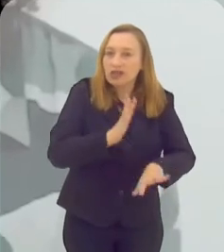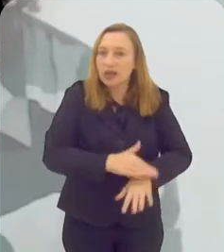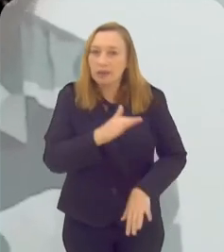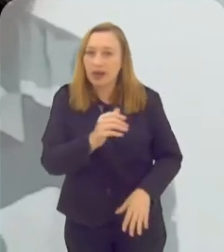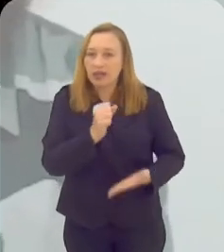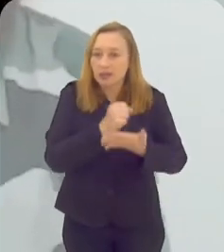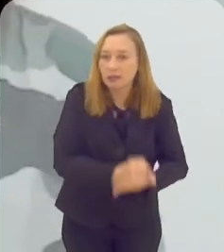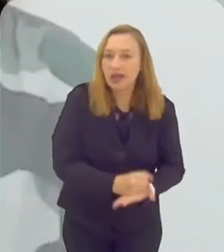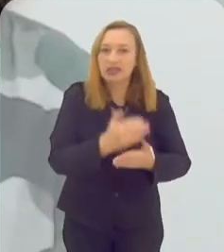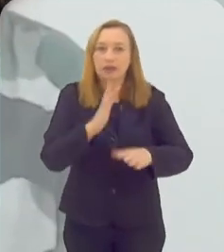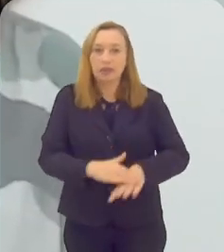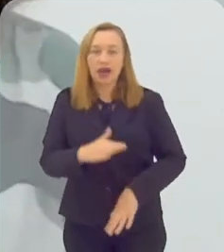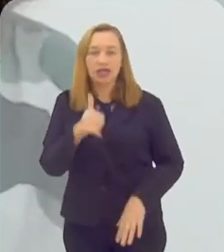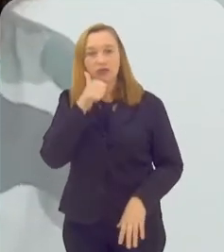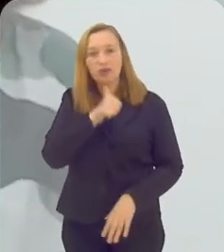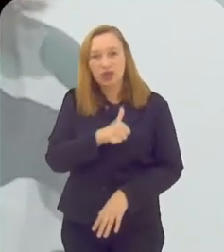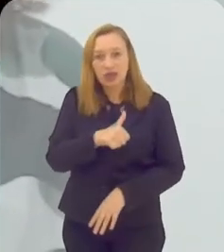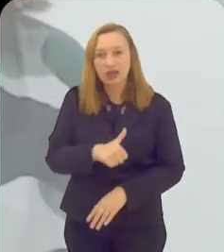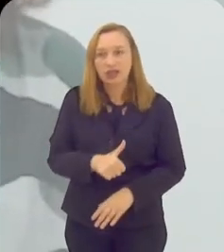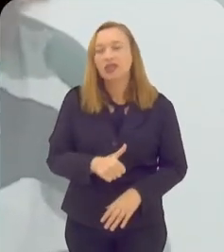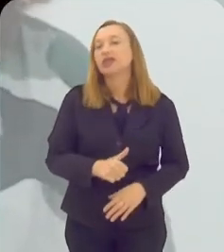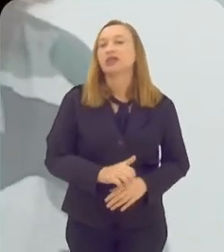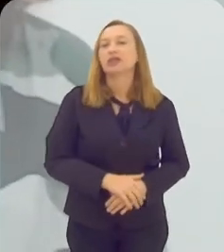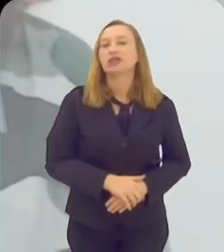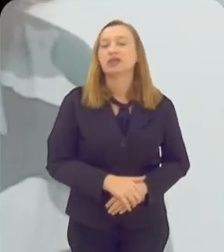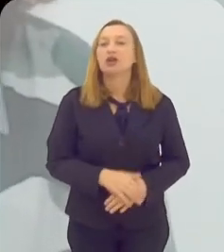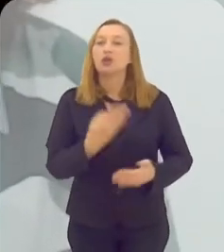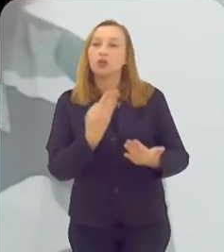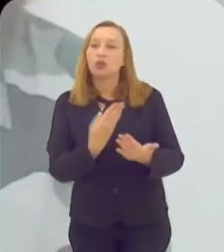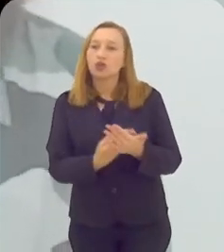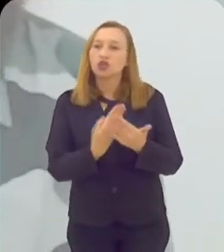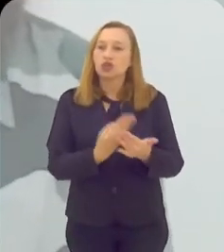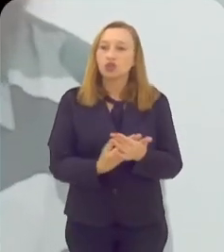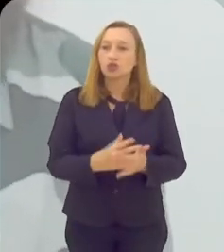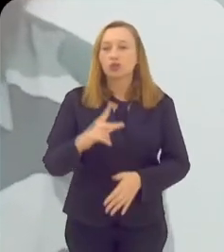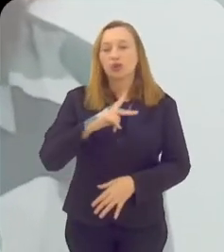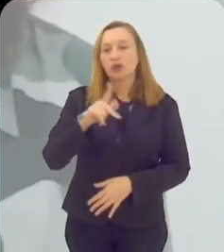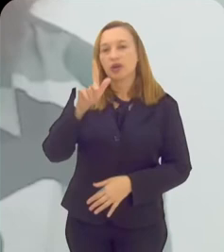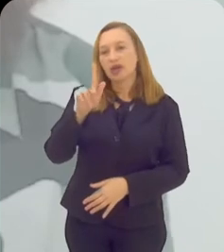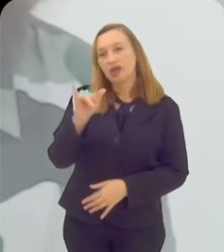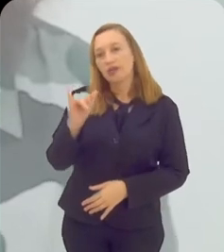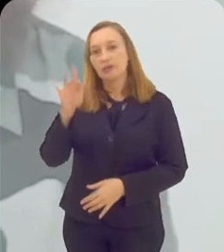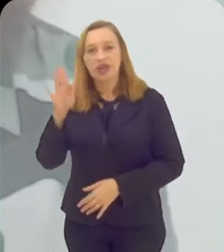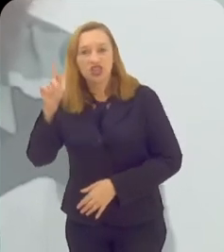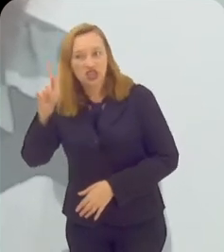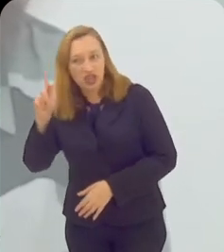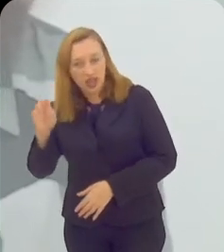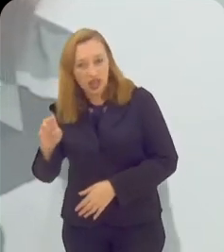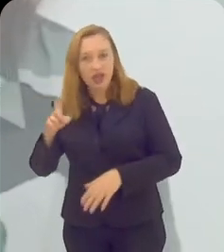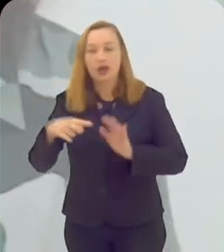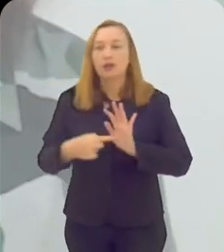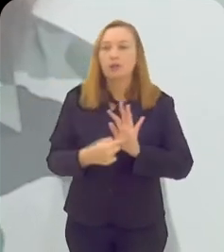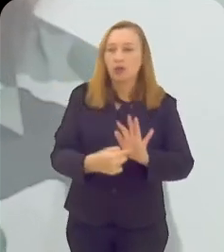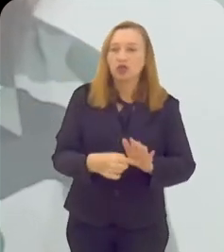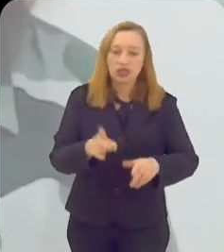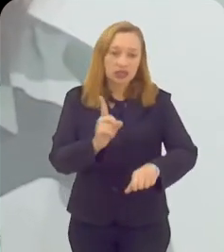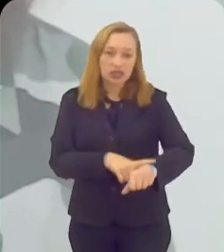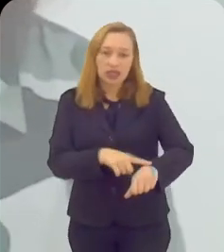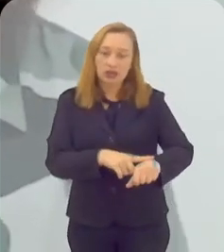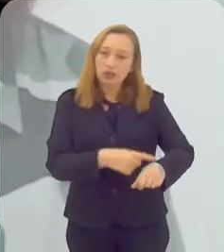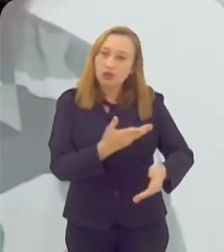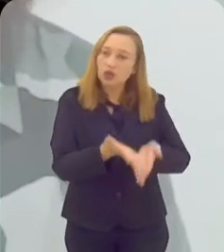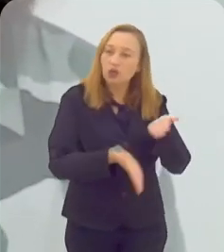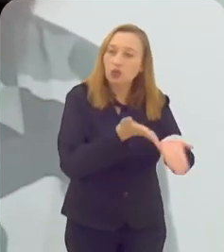sempre muito maior e pesa muito mais para a mulher. Inclusive, estudos, por exemplo, do próprio IBGE já mostram esse